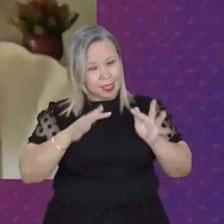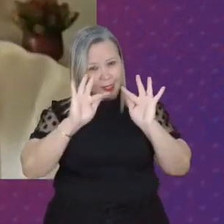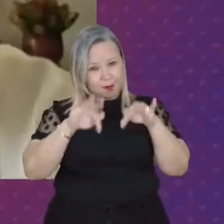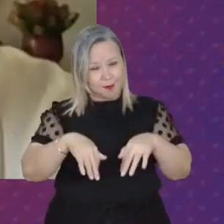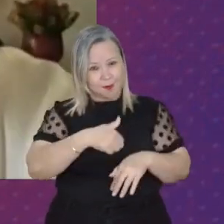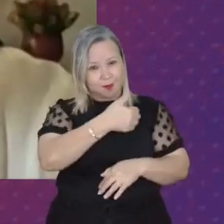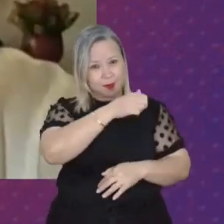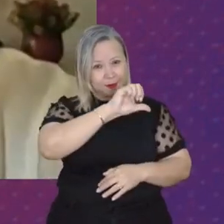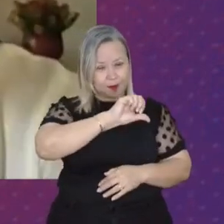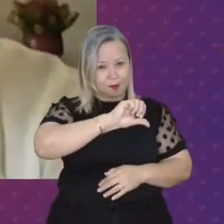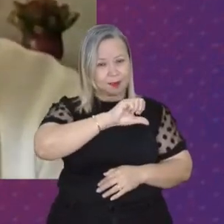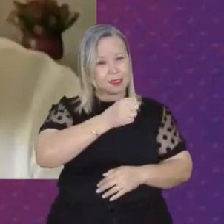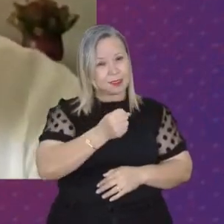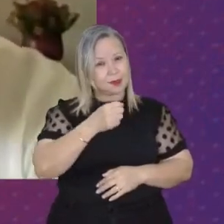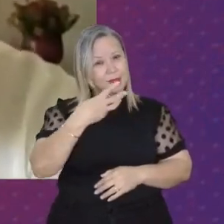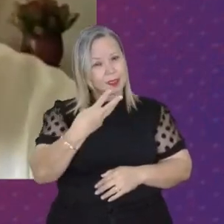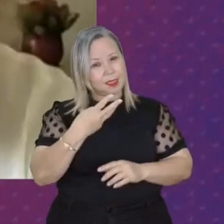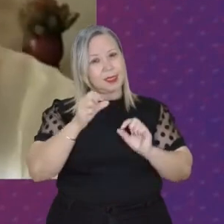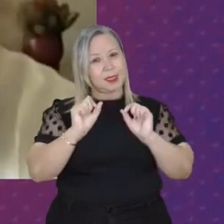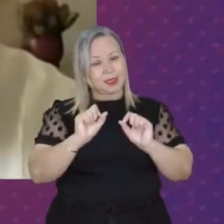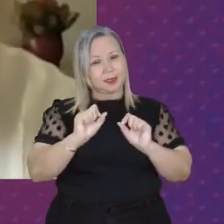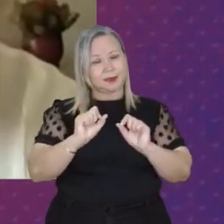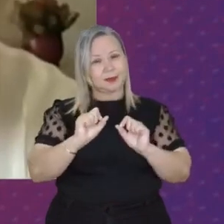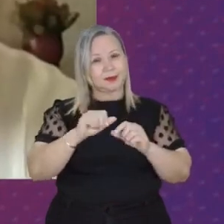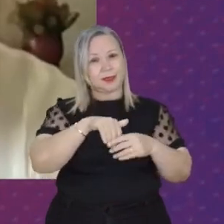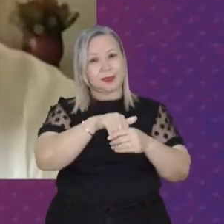de 1980, na eleição de